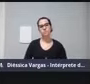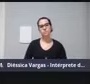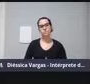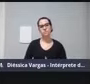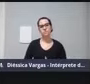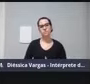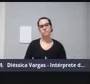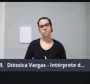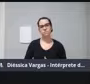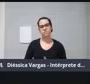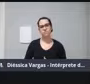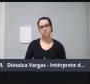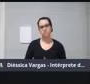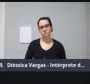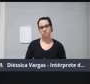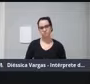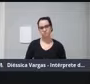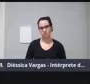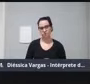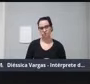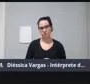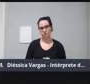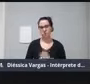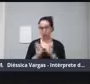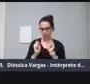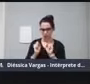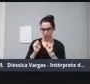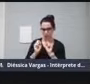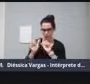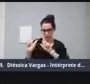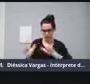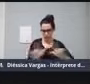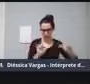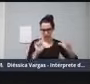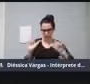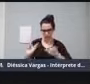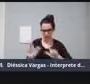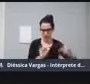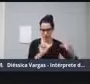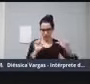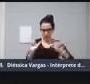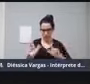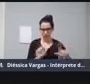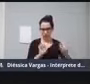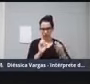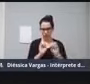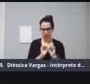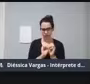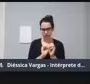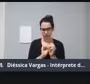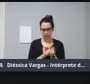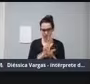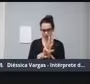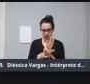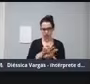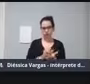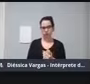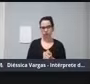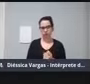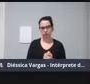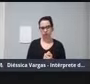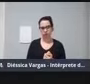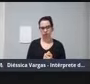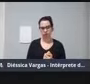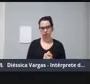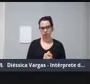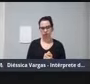Tu pode ir passando para mim, Andréia, também? Posso, posso. Sim, quer que eu já passe? Oi? Não,